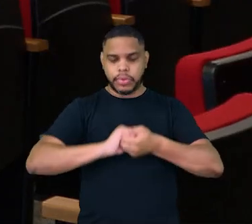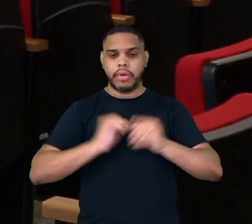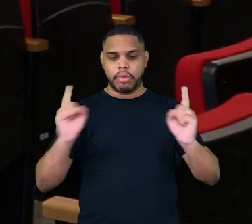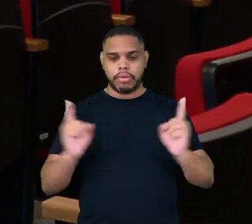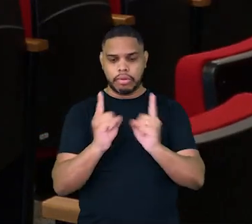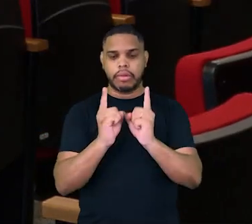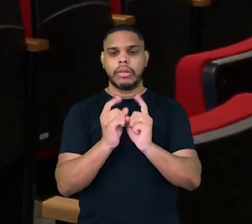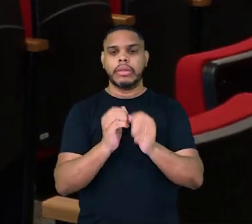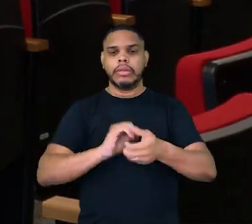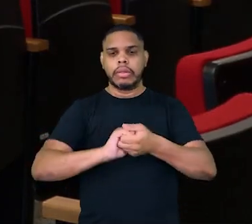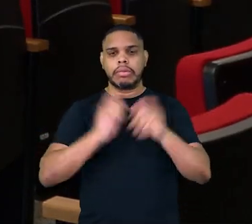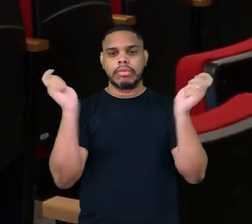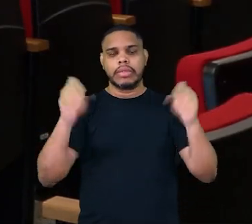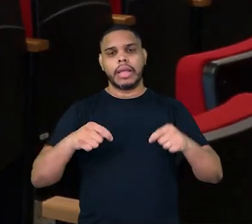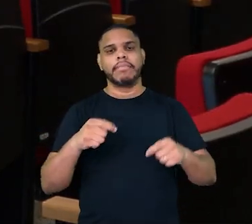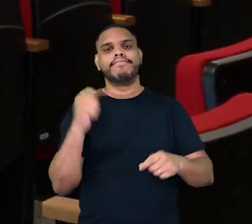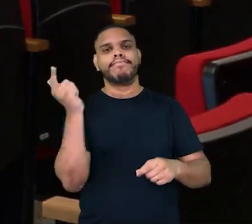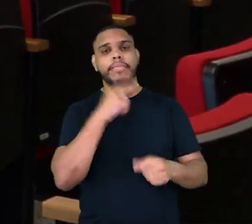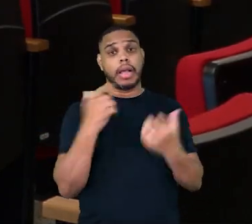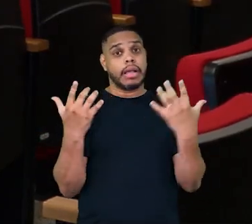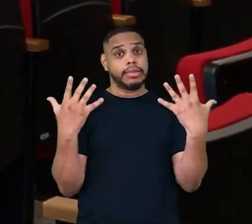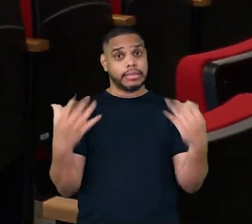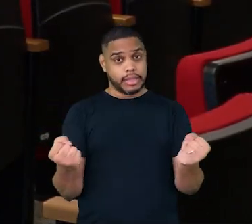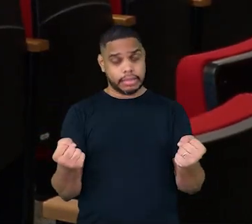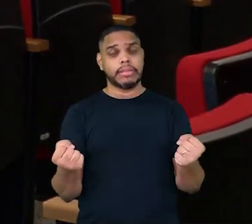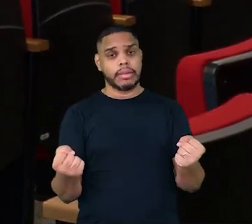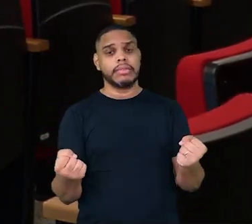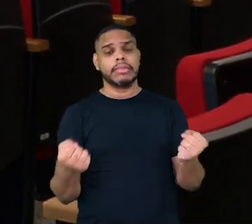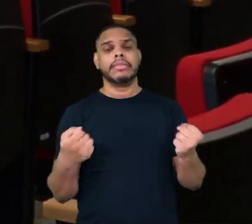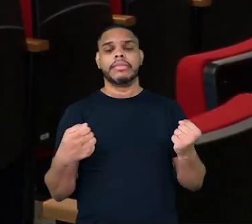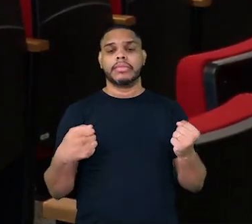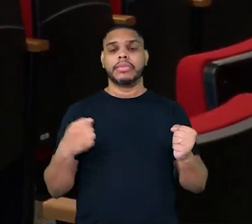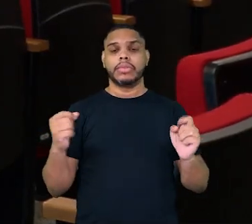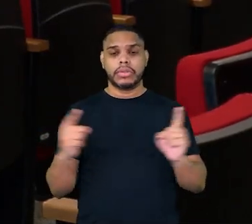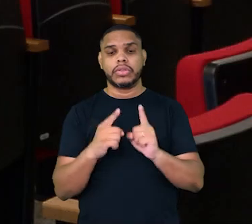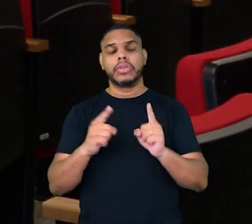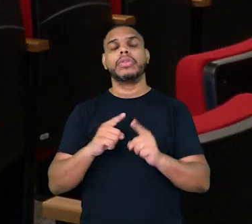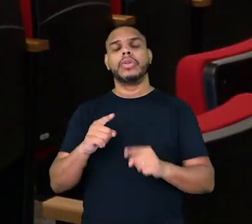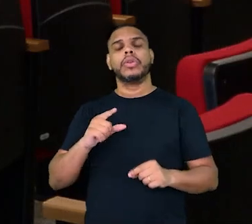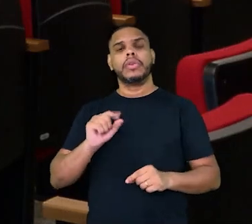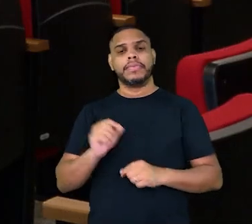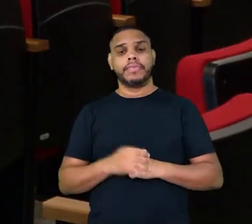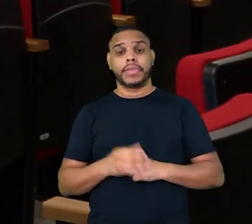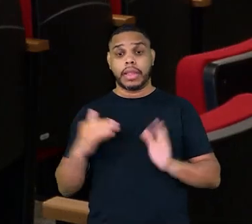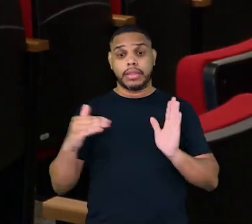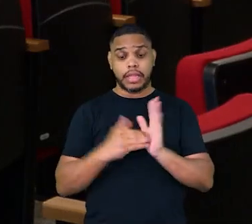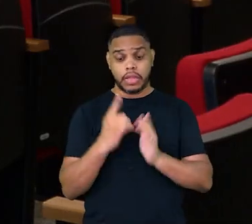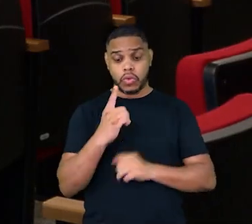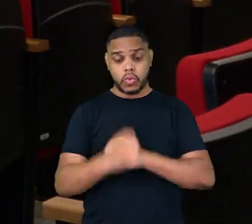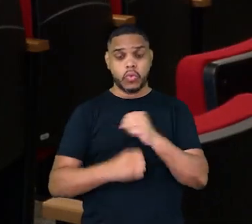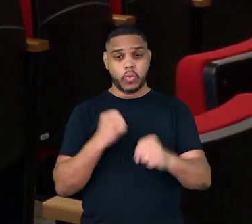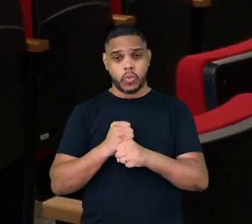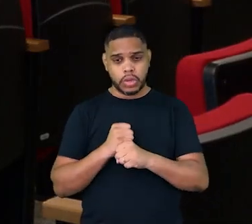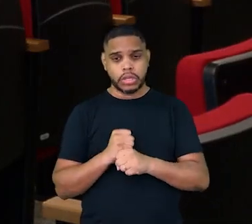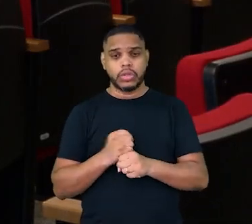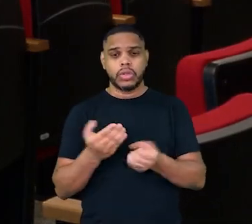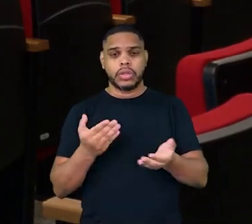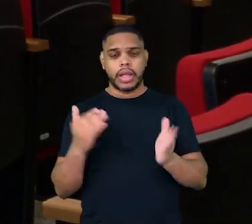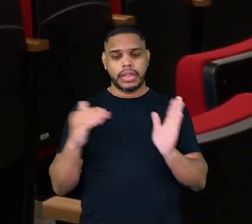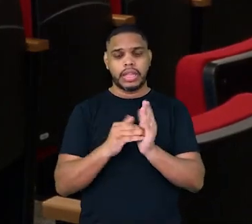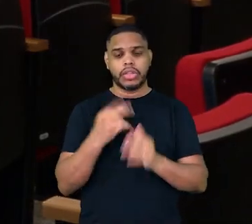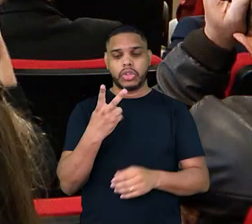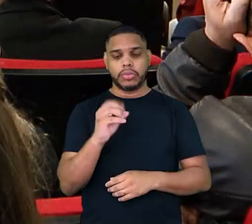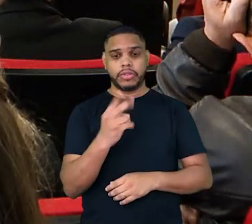aí sim o espólio poderá aderir ao acordo que foi feito, chamado acordo estrutural, em até um ano, enfim, a partir